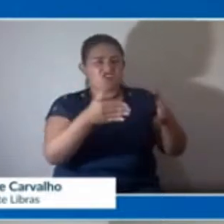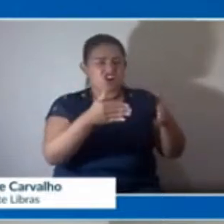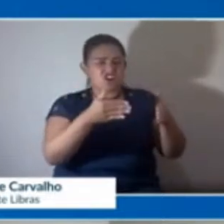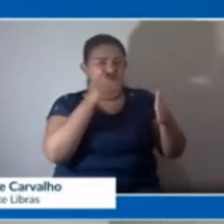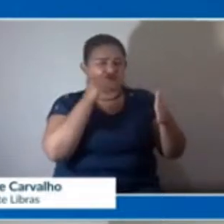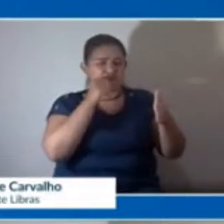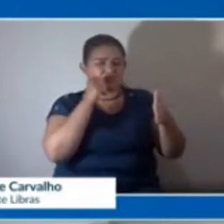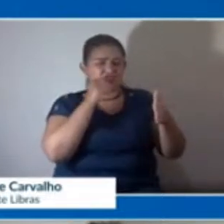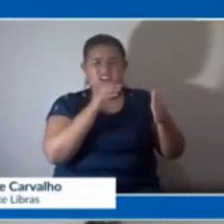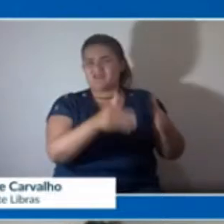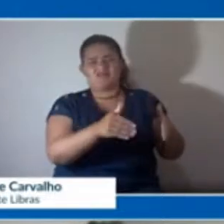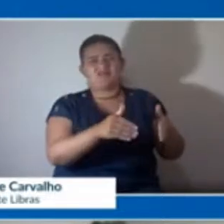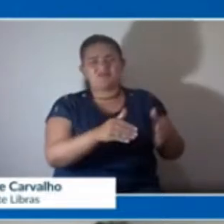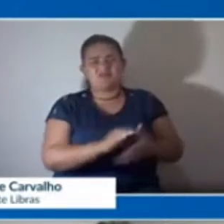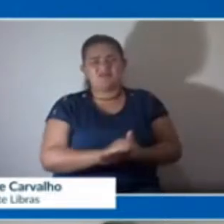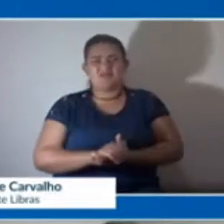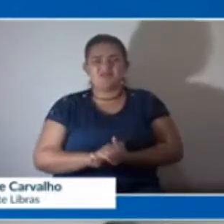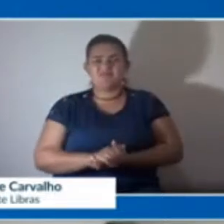mulheres?